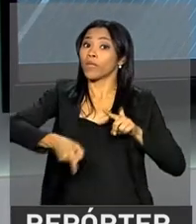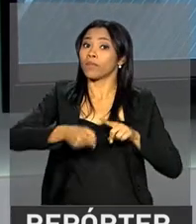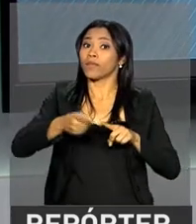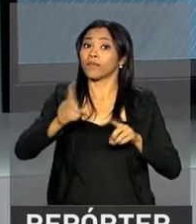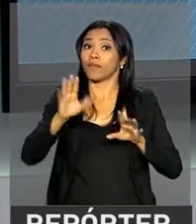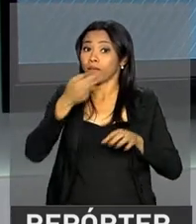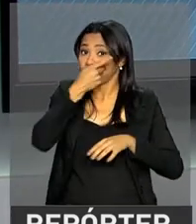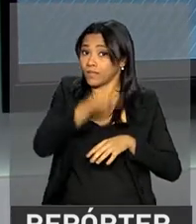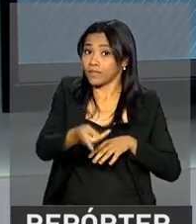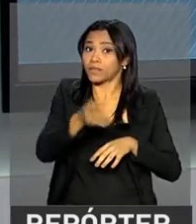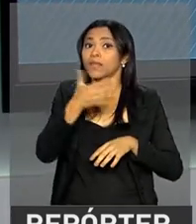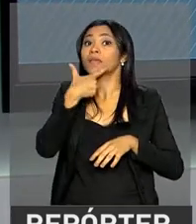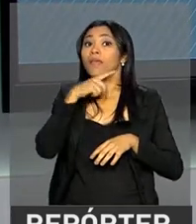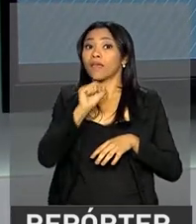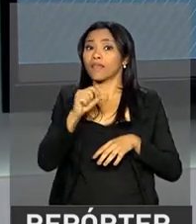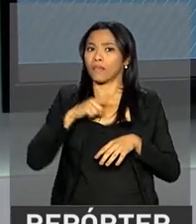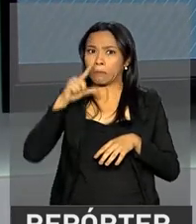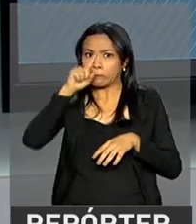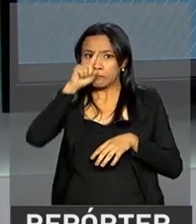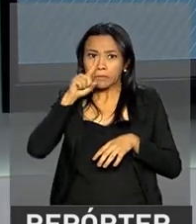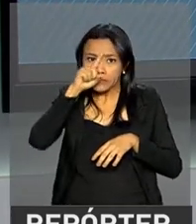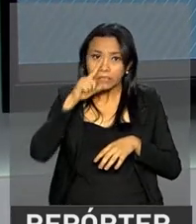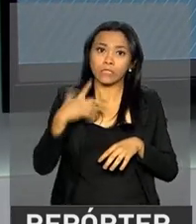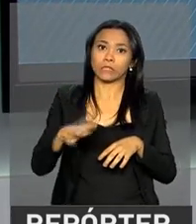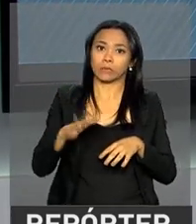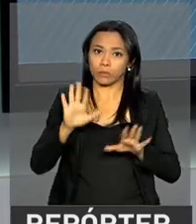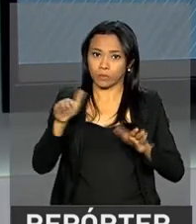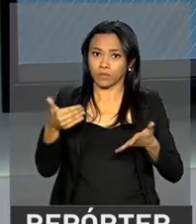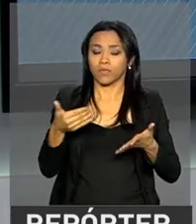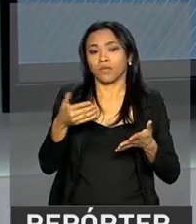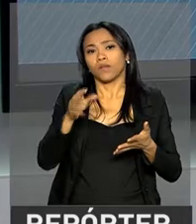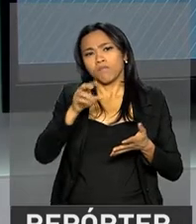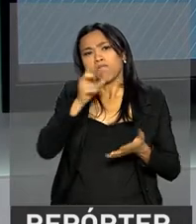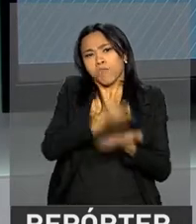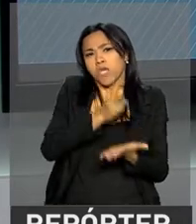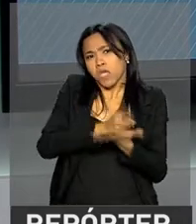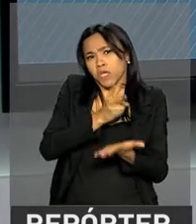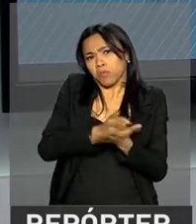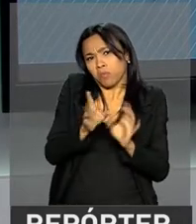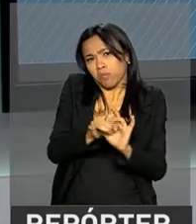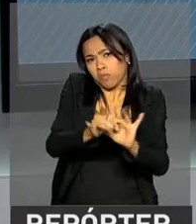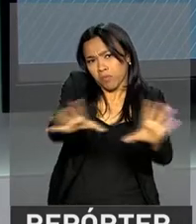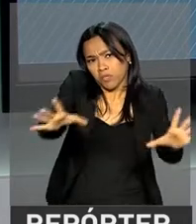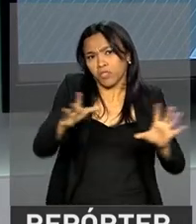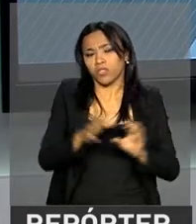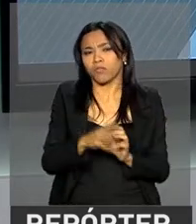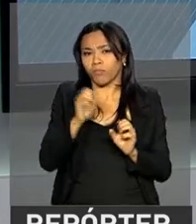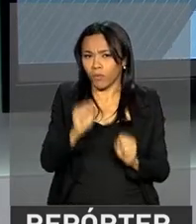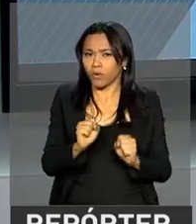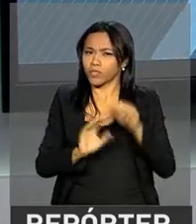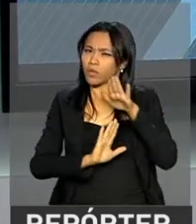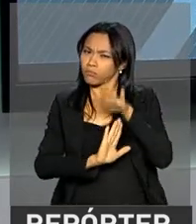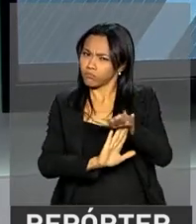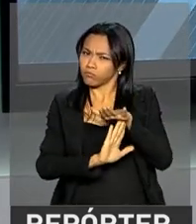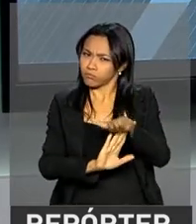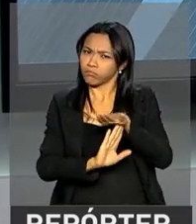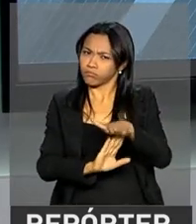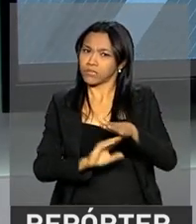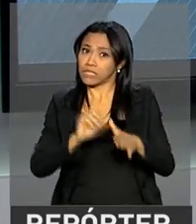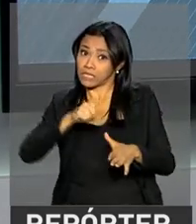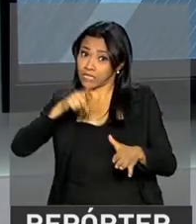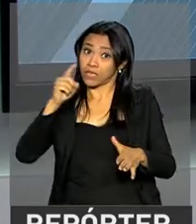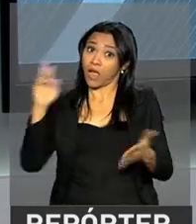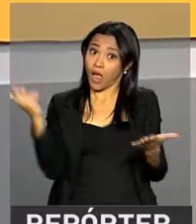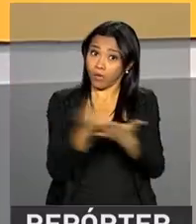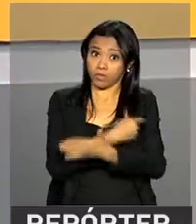aos presos considerados de alta periculosidade e mesmo nos casos permitidos poderá ser suspensa em caso de falta